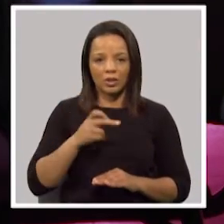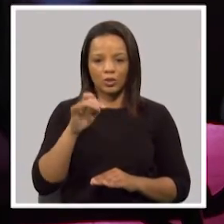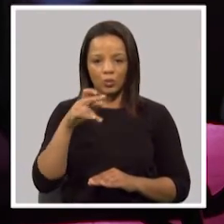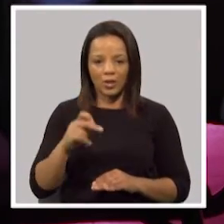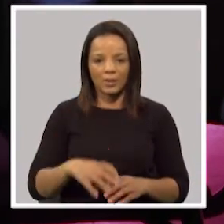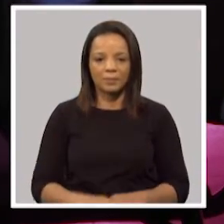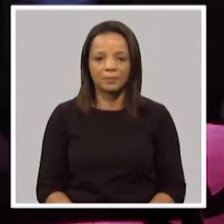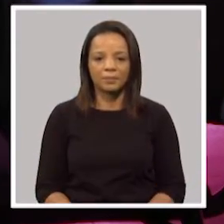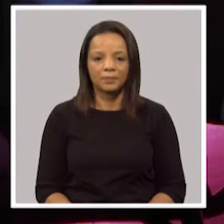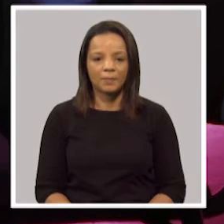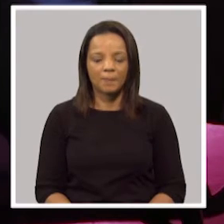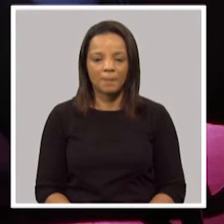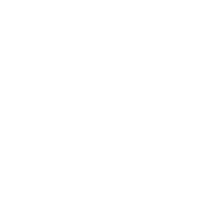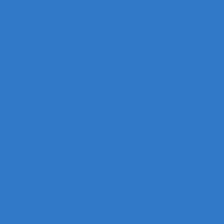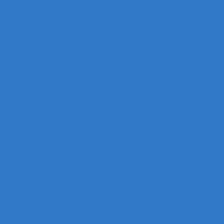facebook.com/udajoanapodcast.